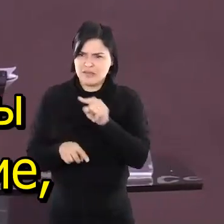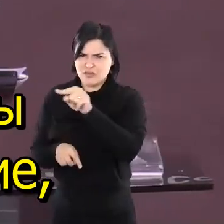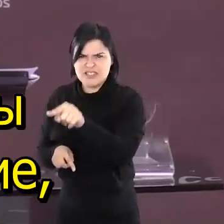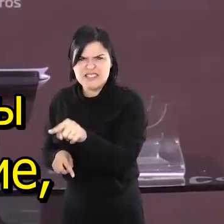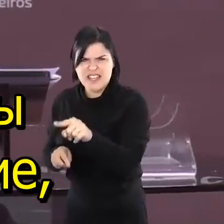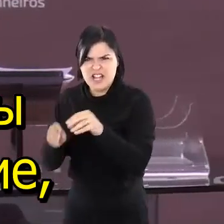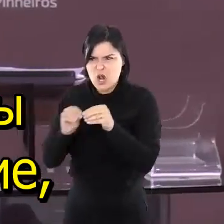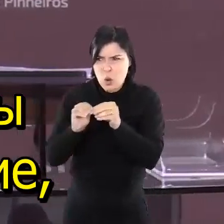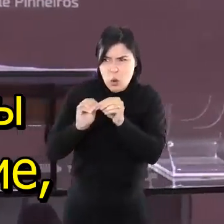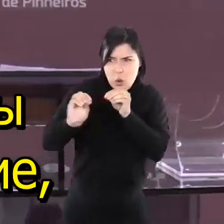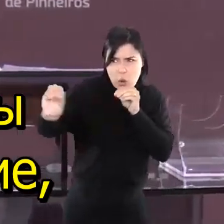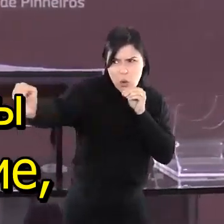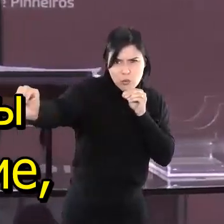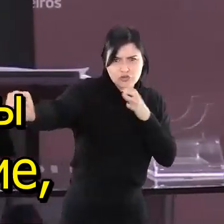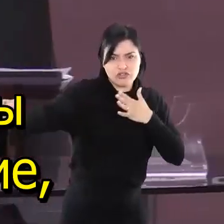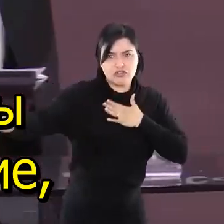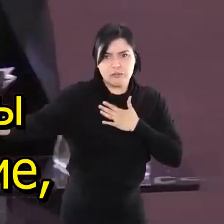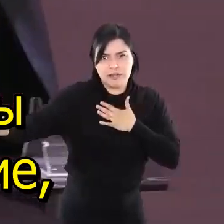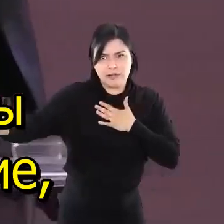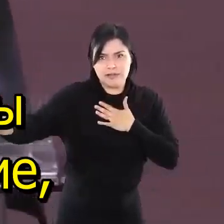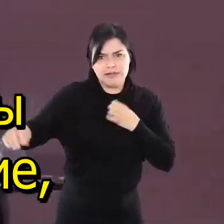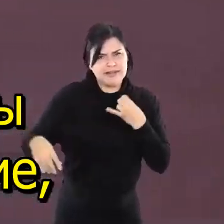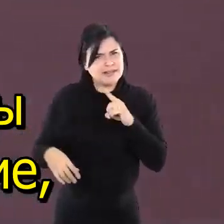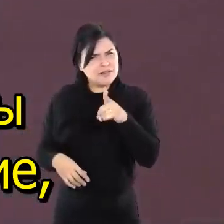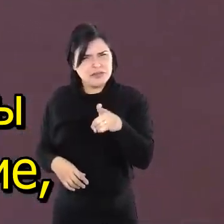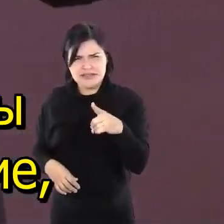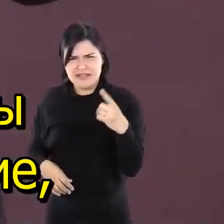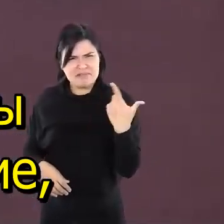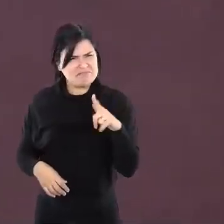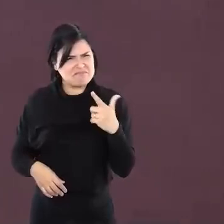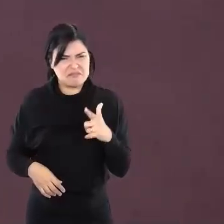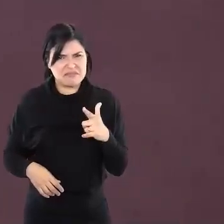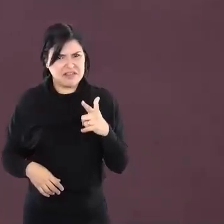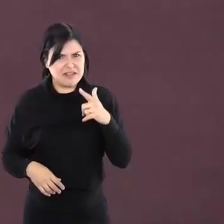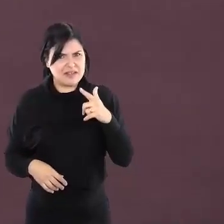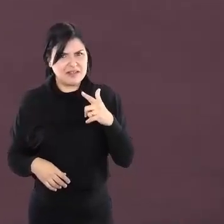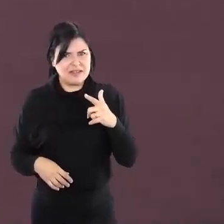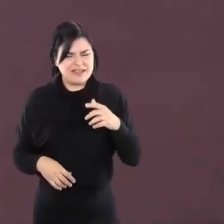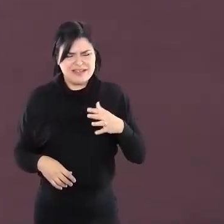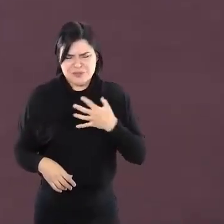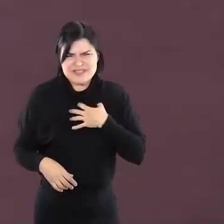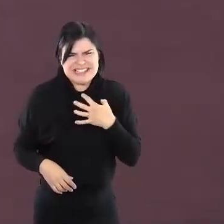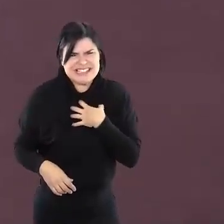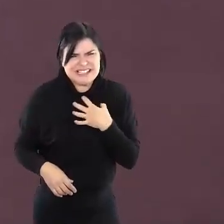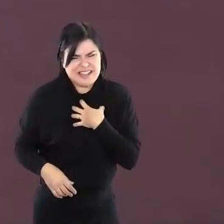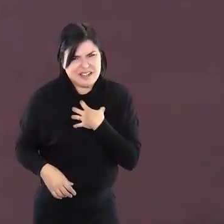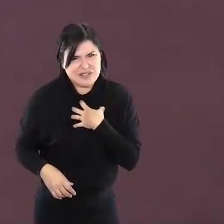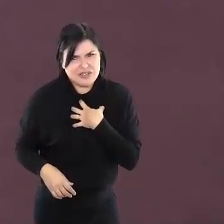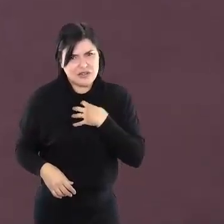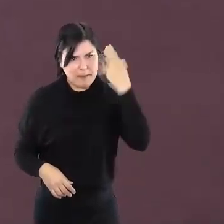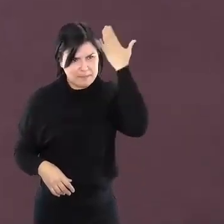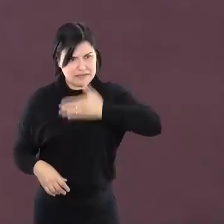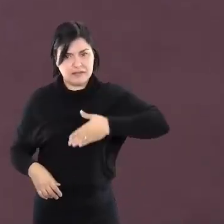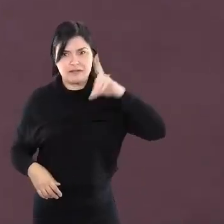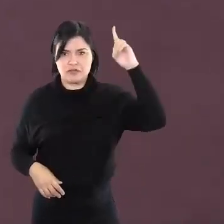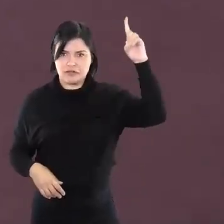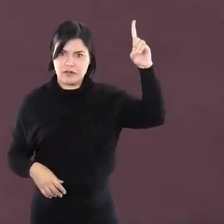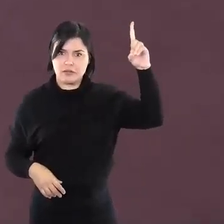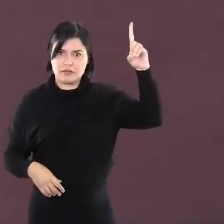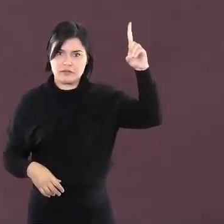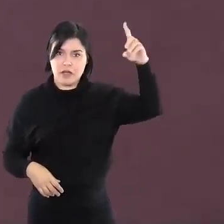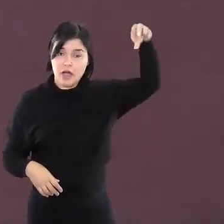Se você não percebe e se você não sente a presença de Deus, a culpa é sua. Porque em